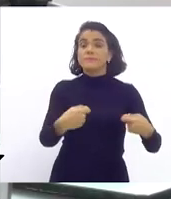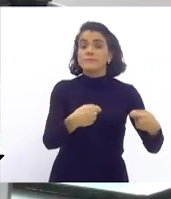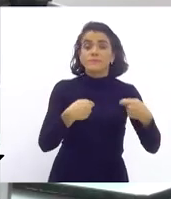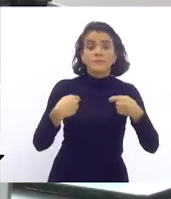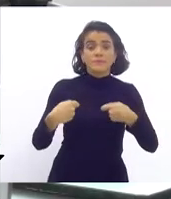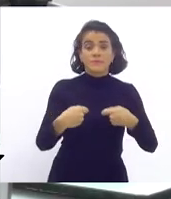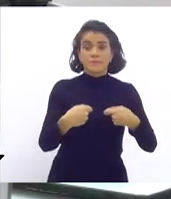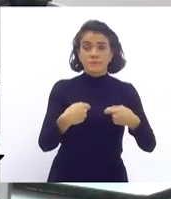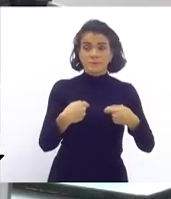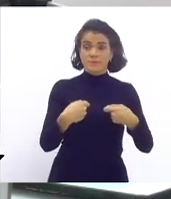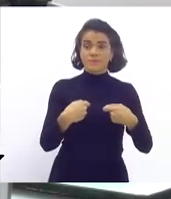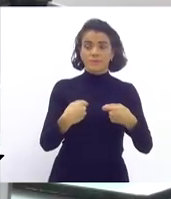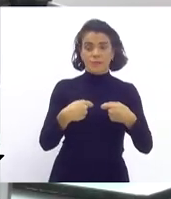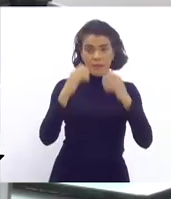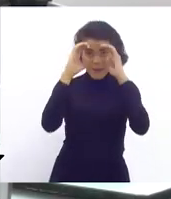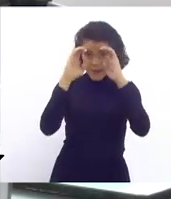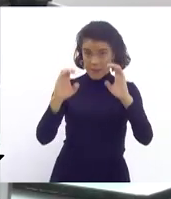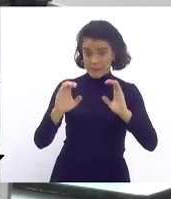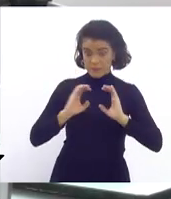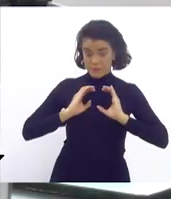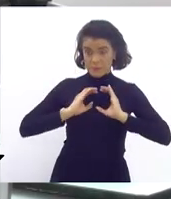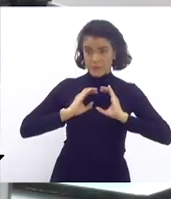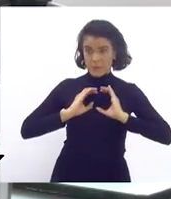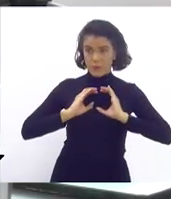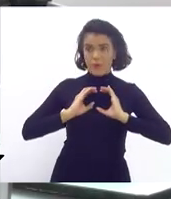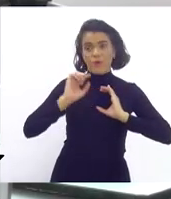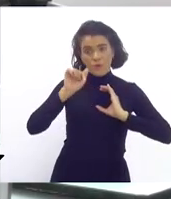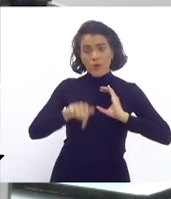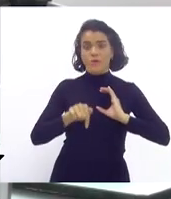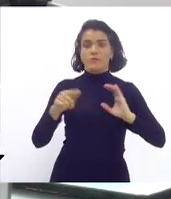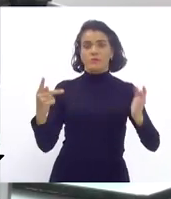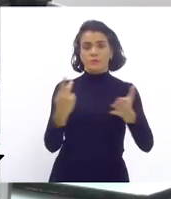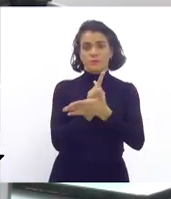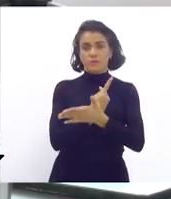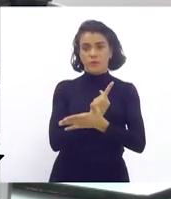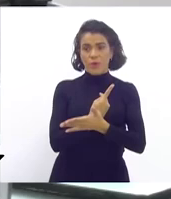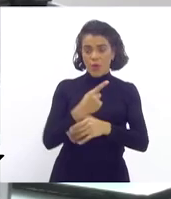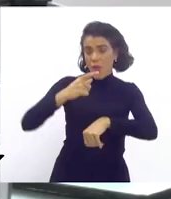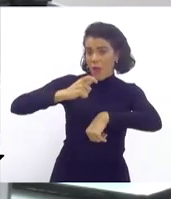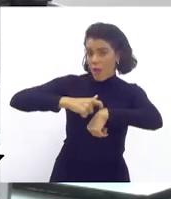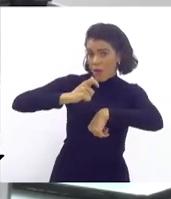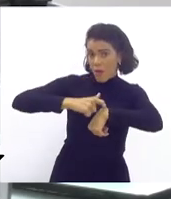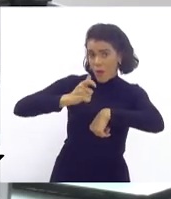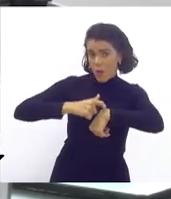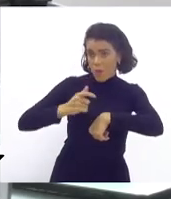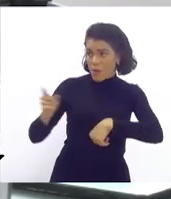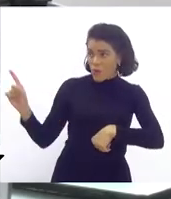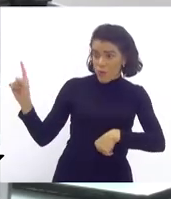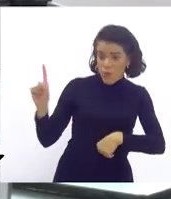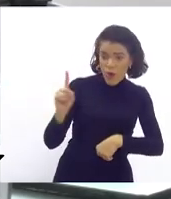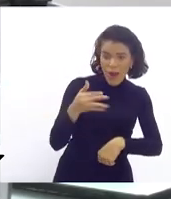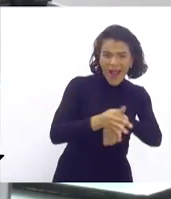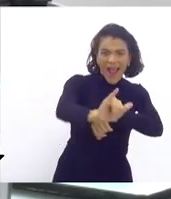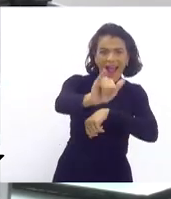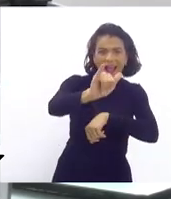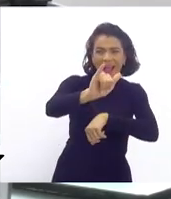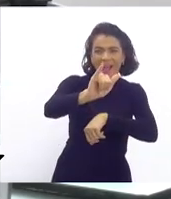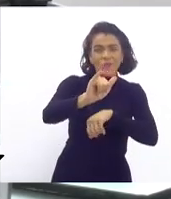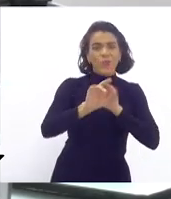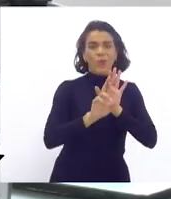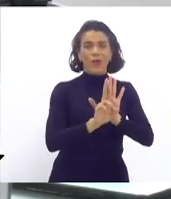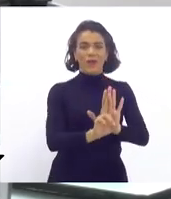no mínimo é o respeito e foi isso que aconteceu aqui hoje a partir do momento que não há o comparecimento do